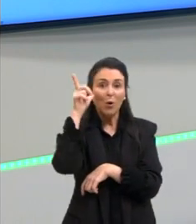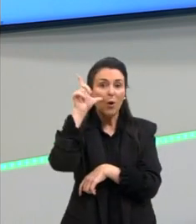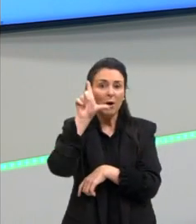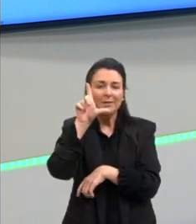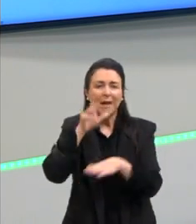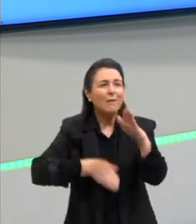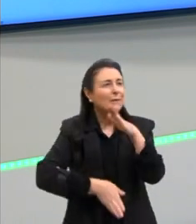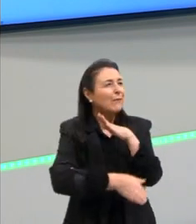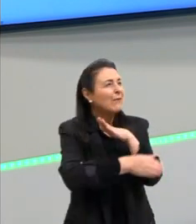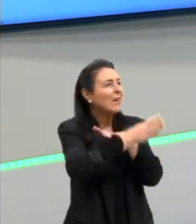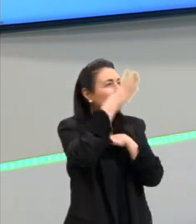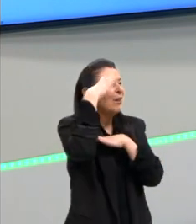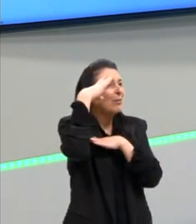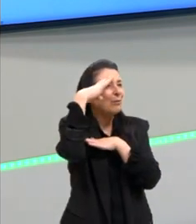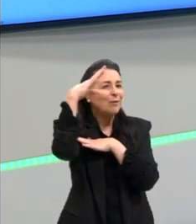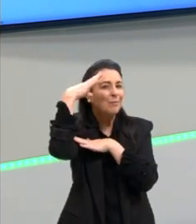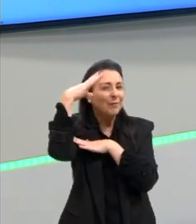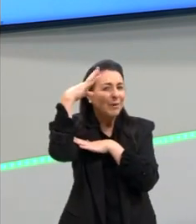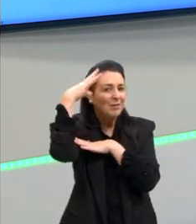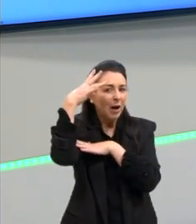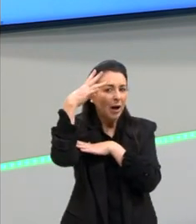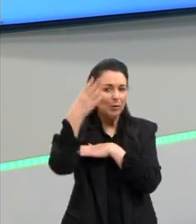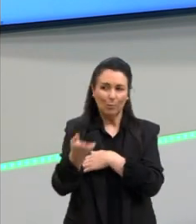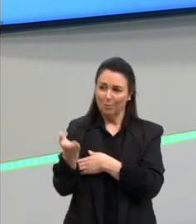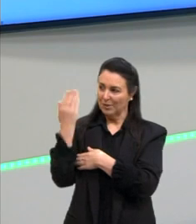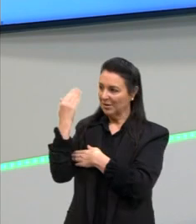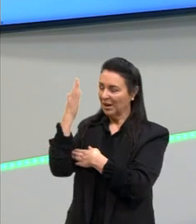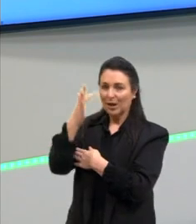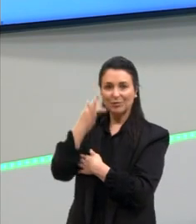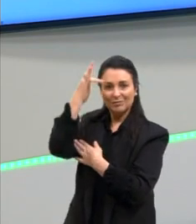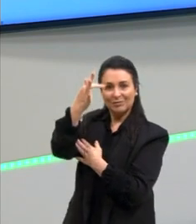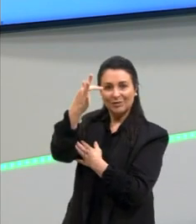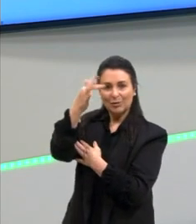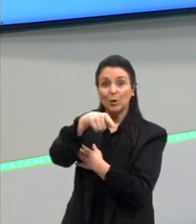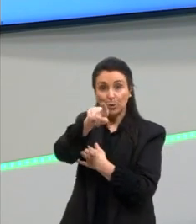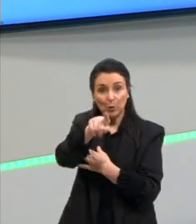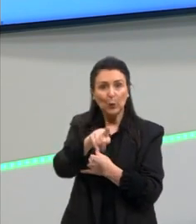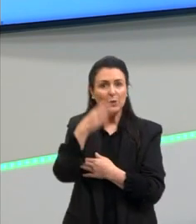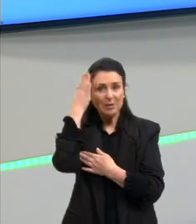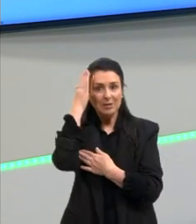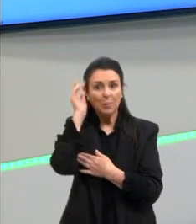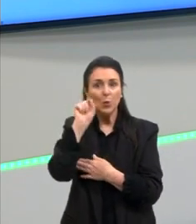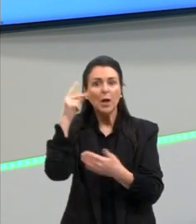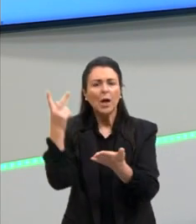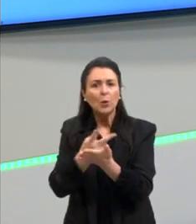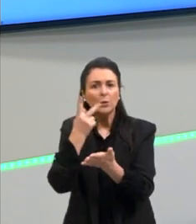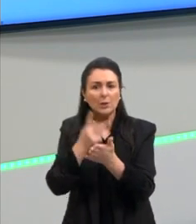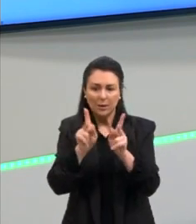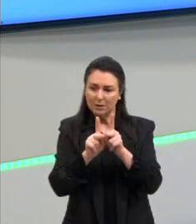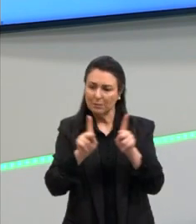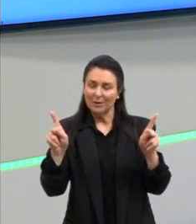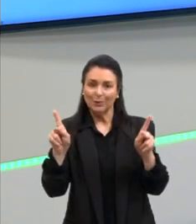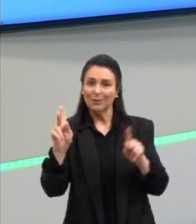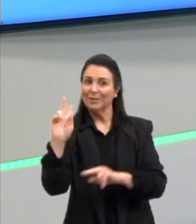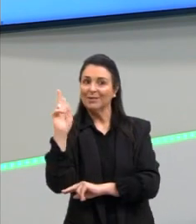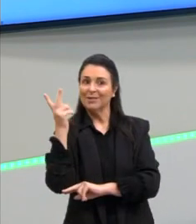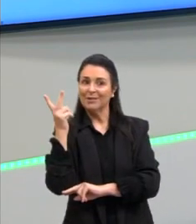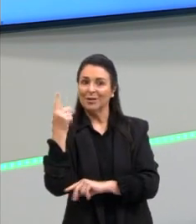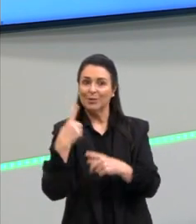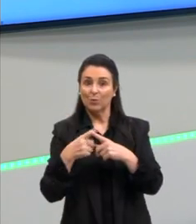consegue viajar para todos os lados tu consegue ir para frente para trás e assim tu fica sabendo que acontece ali naquele Inter meio da história